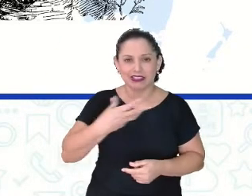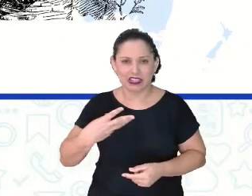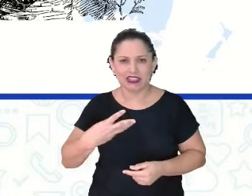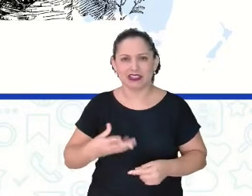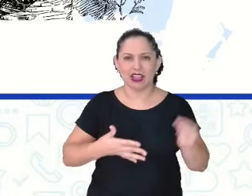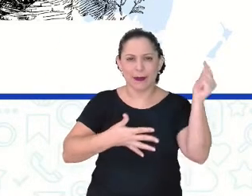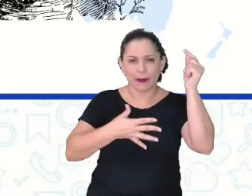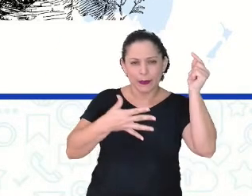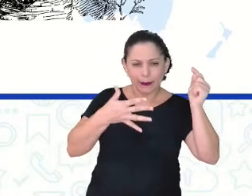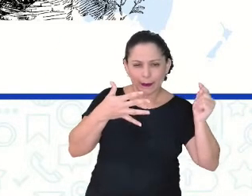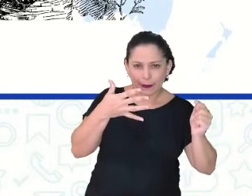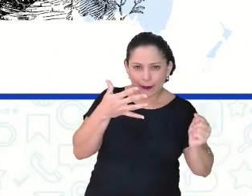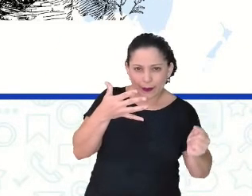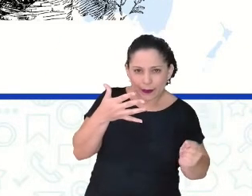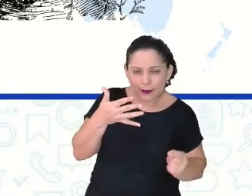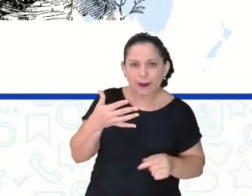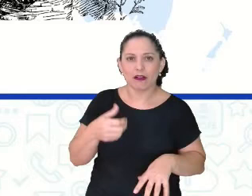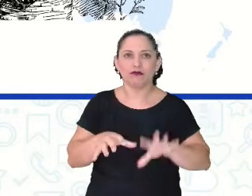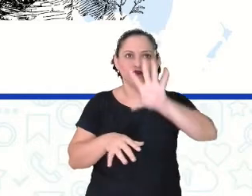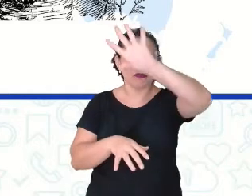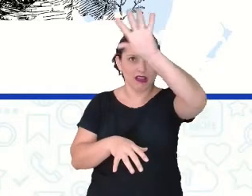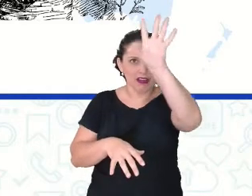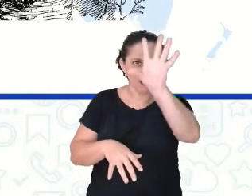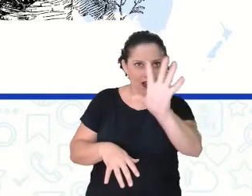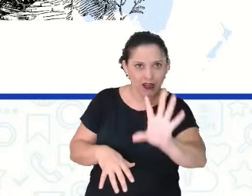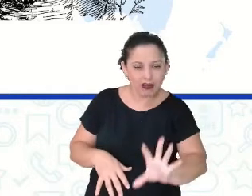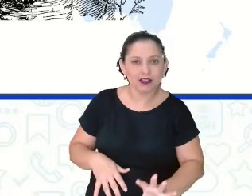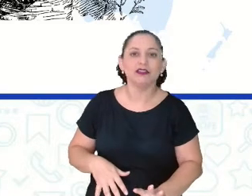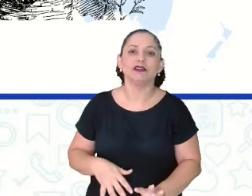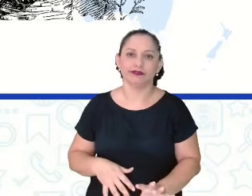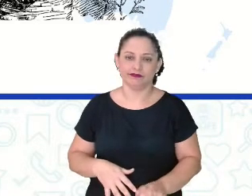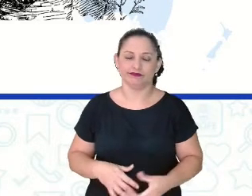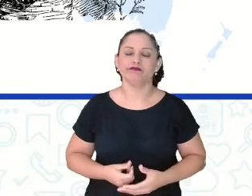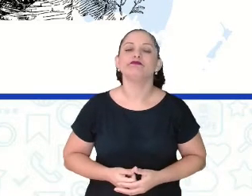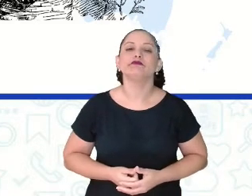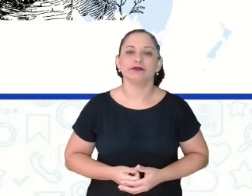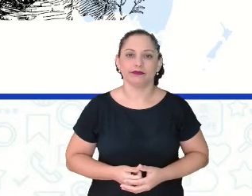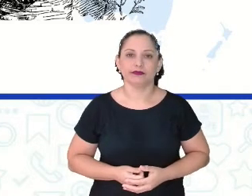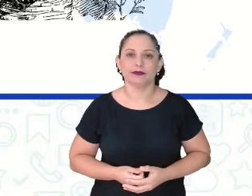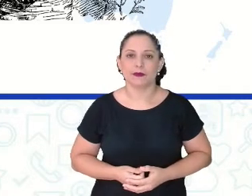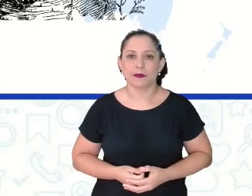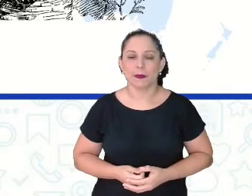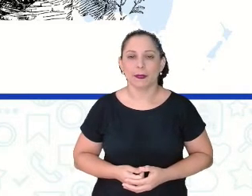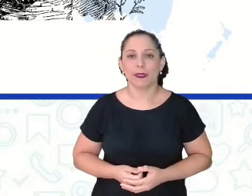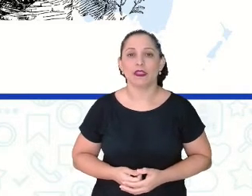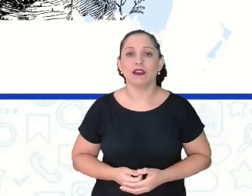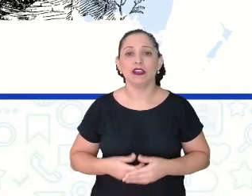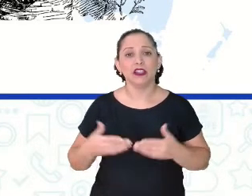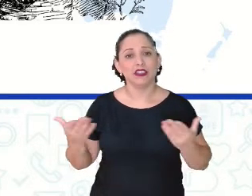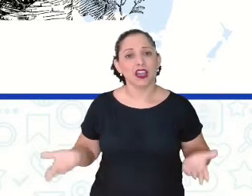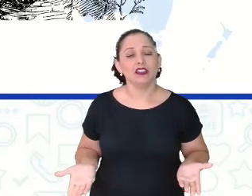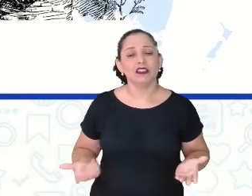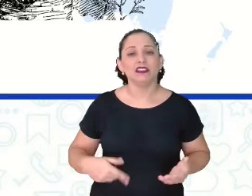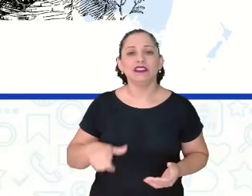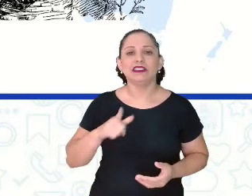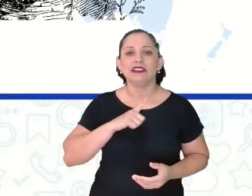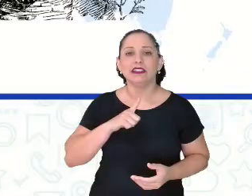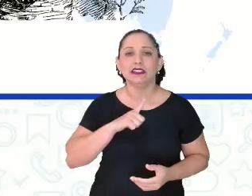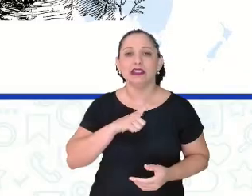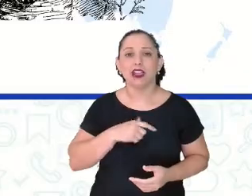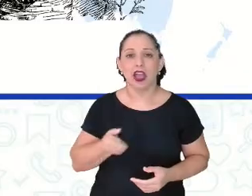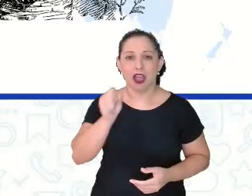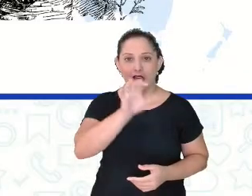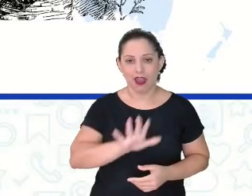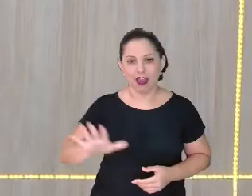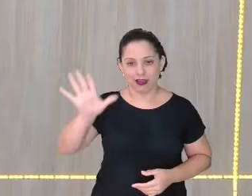New Hampshire, de Nova York, que era antes a Nova Amsterdã. Ou seja, a parte norte